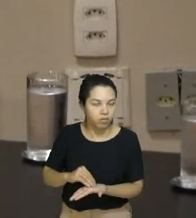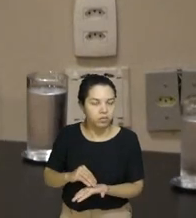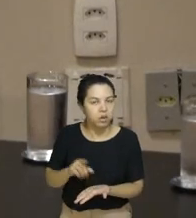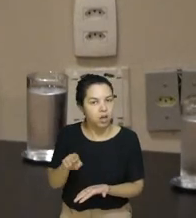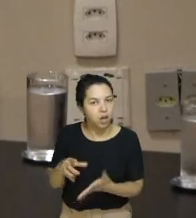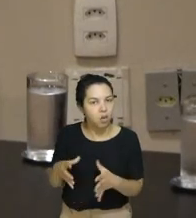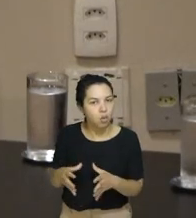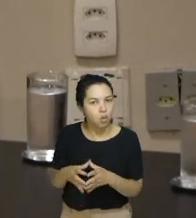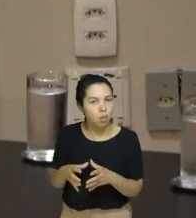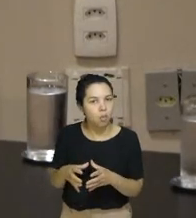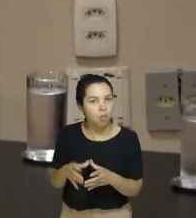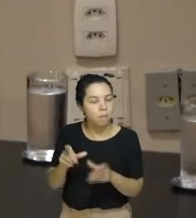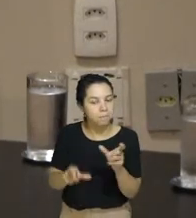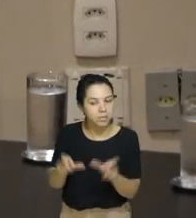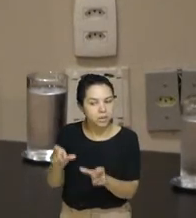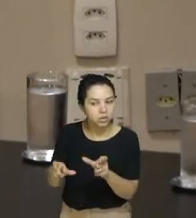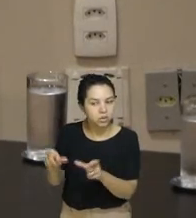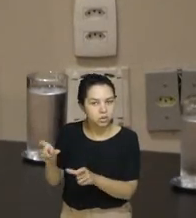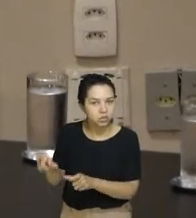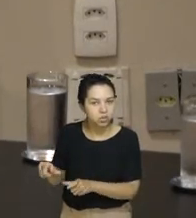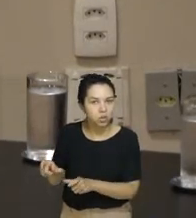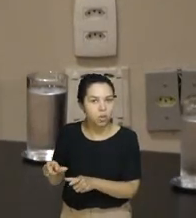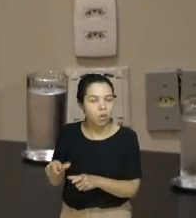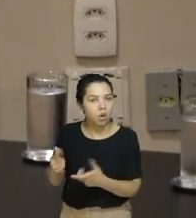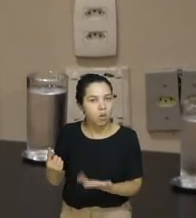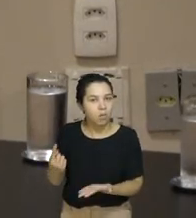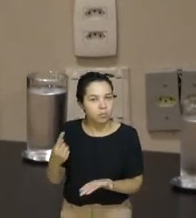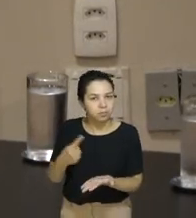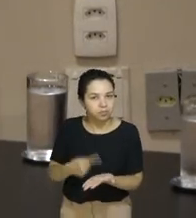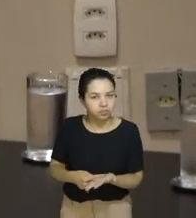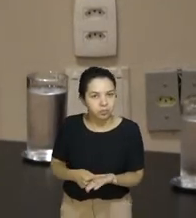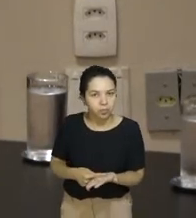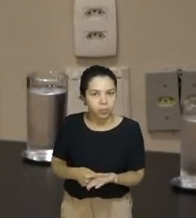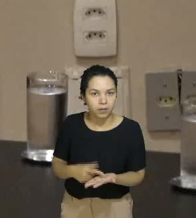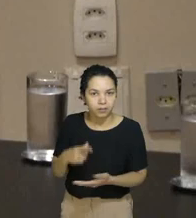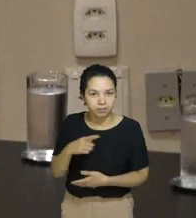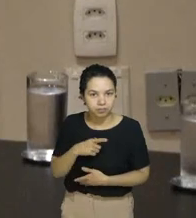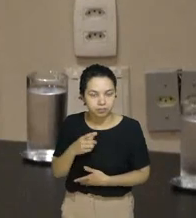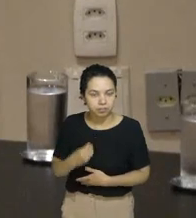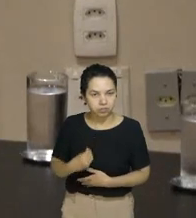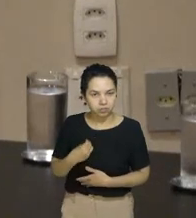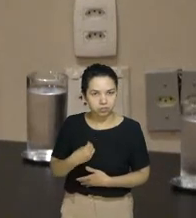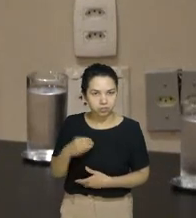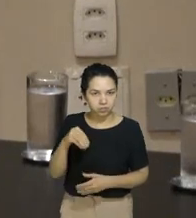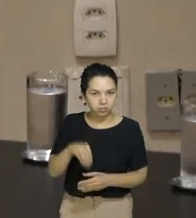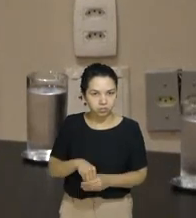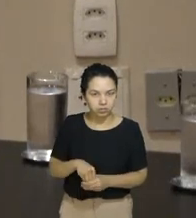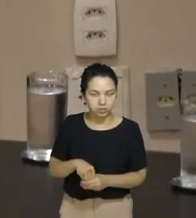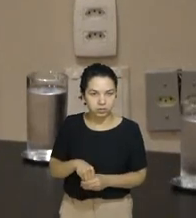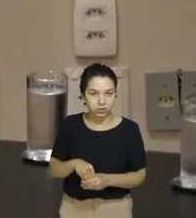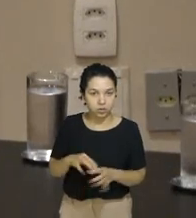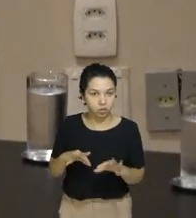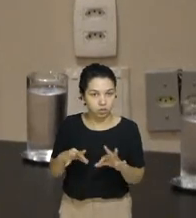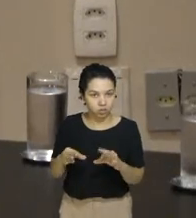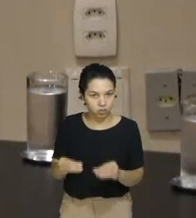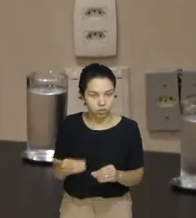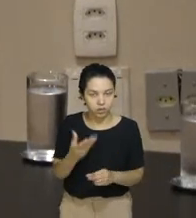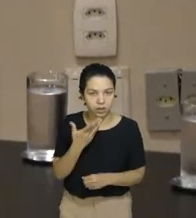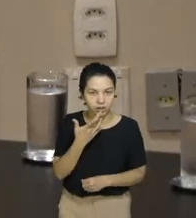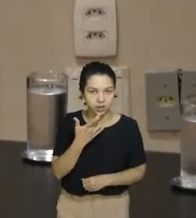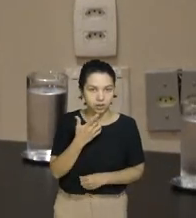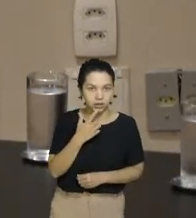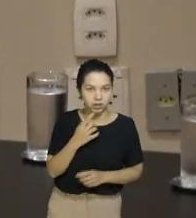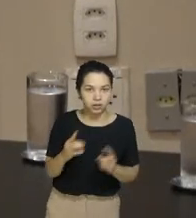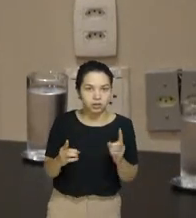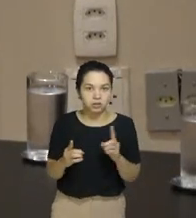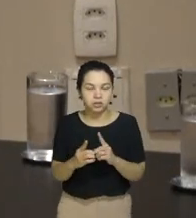de pessoas extremamente comprometidas com quem está lá dentro. Todas as crianças que são atendidas, a